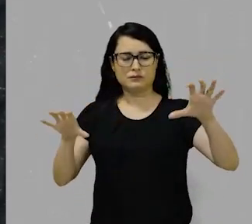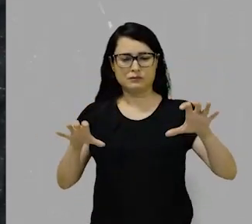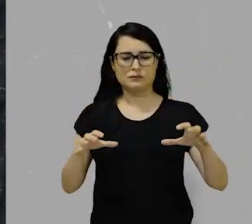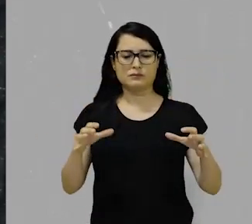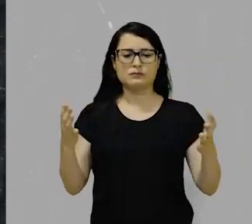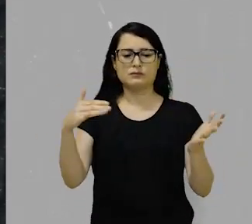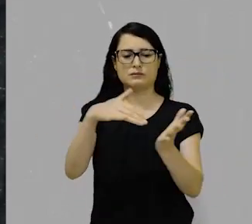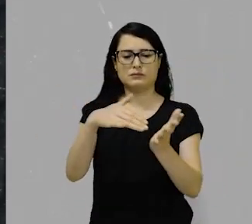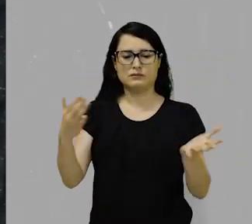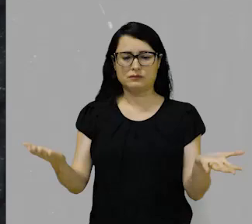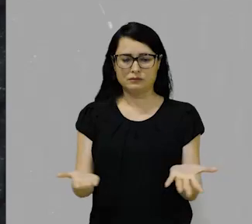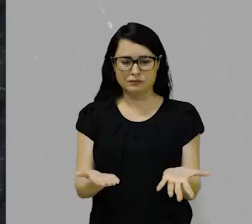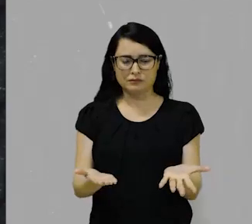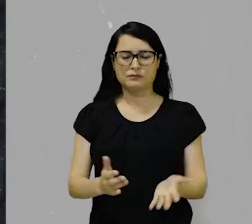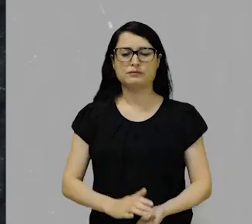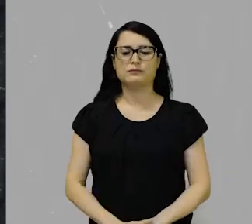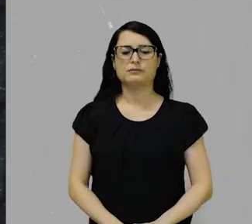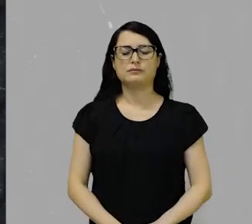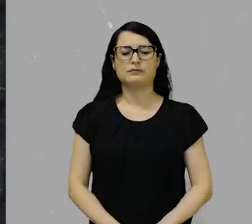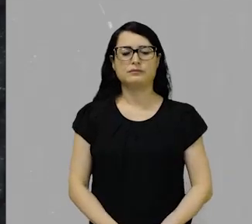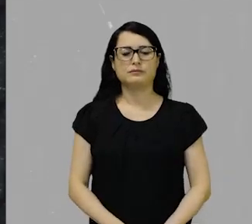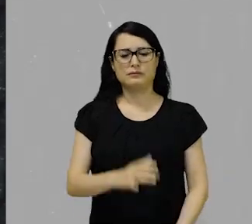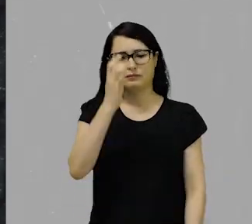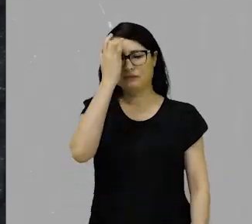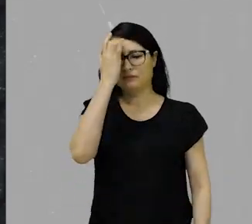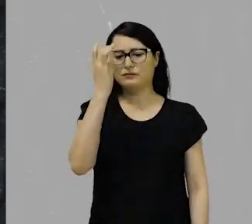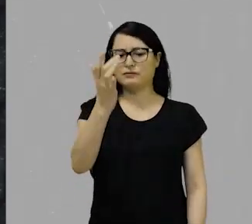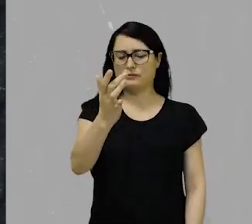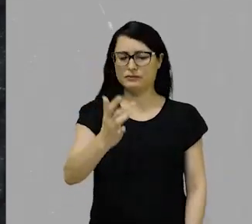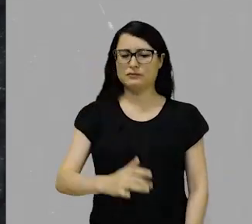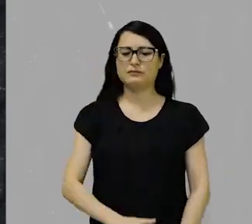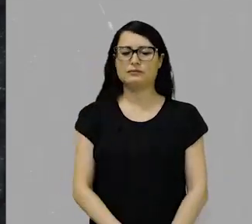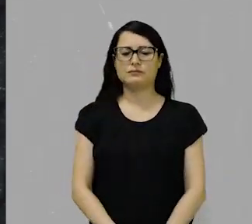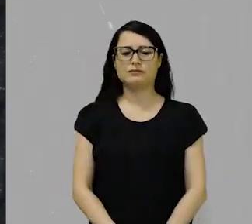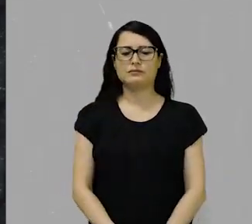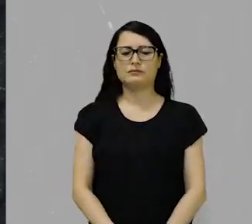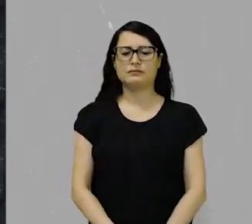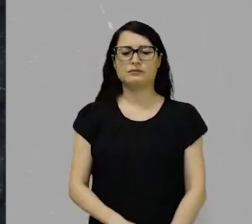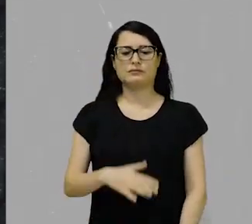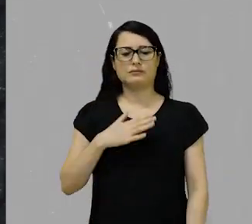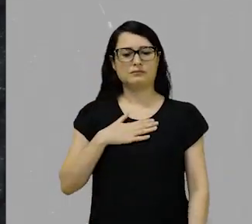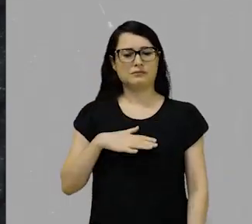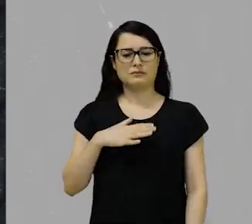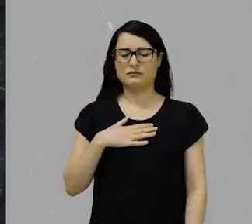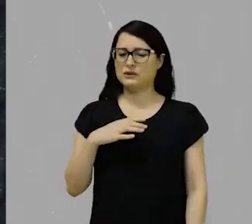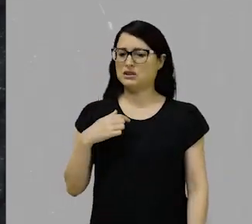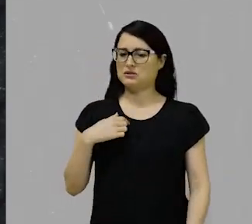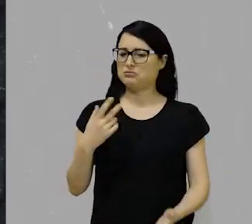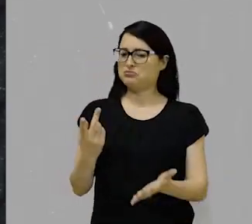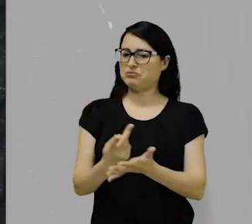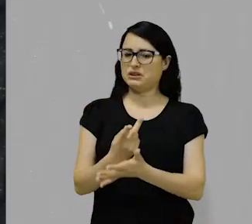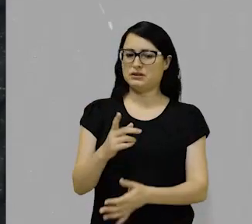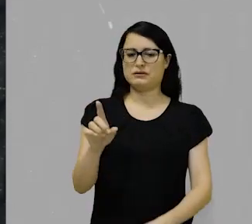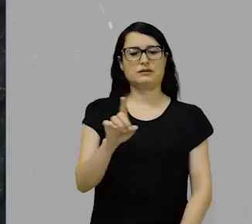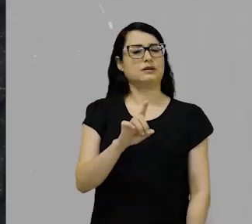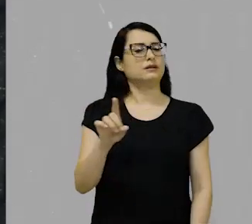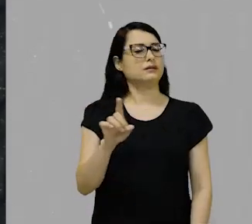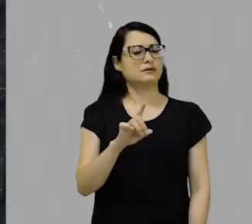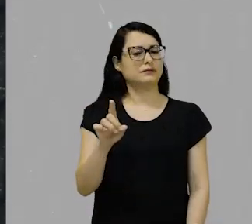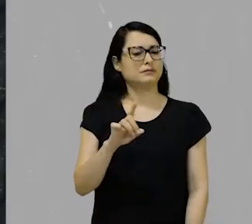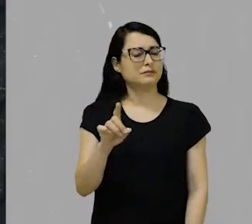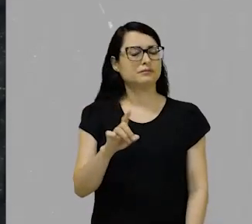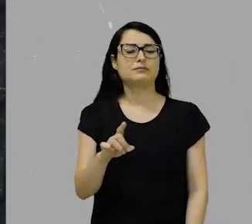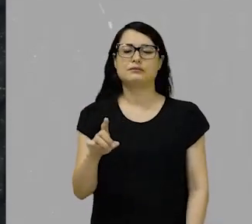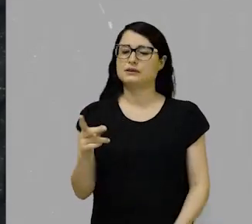até hoje. Beleza? Facinho, né? Ó. Ah, Marcos, eu não erro mais. Não erra mesmo não,